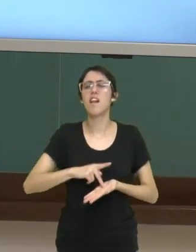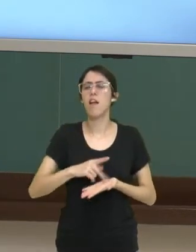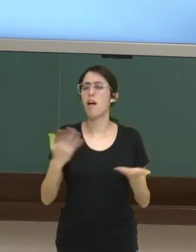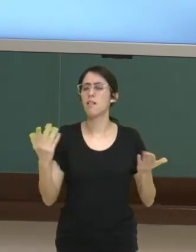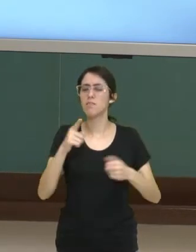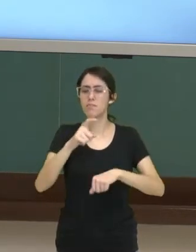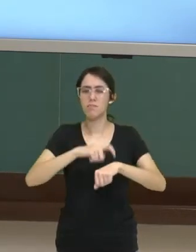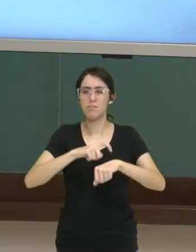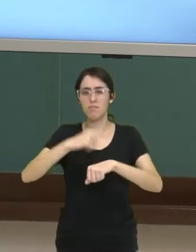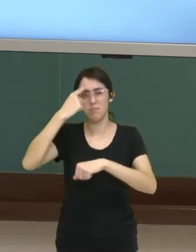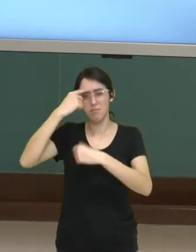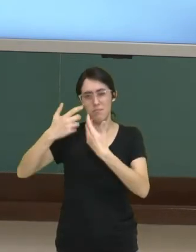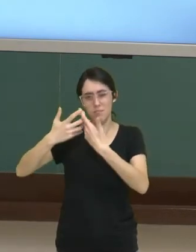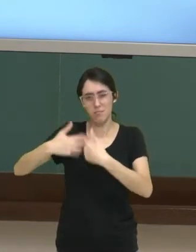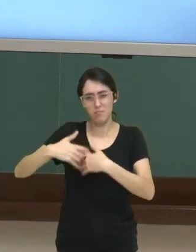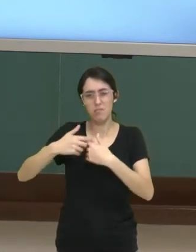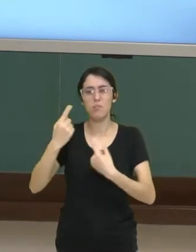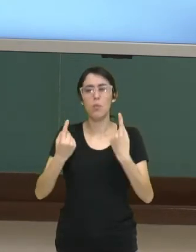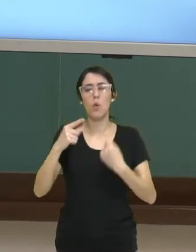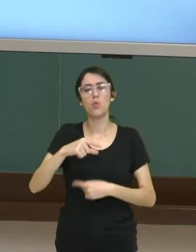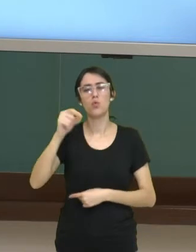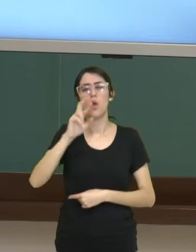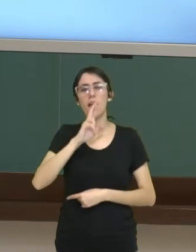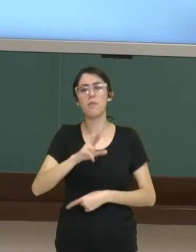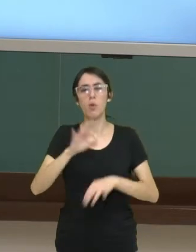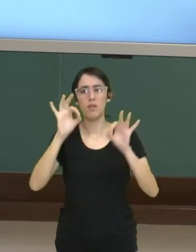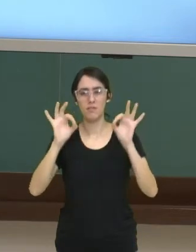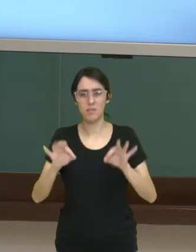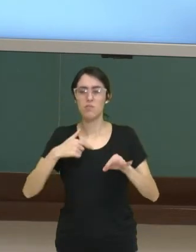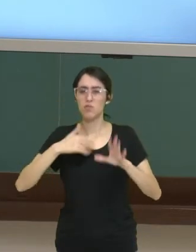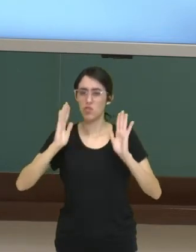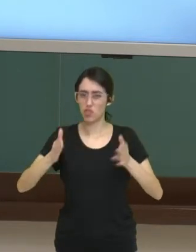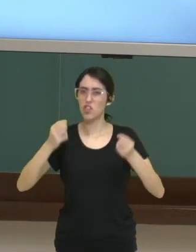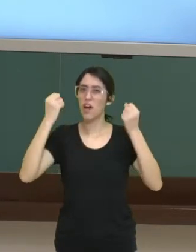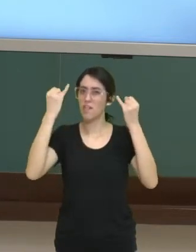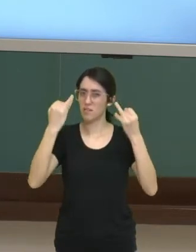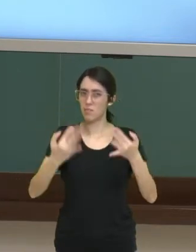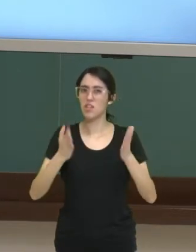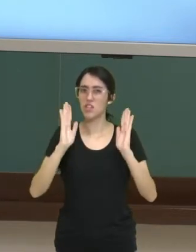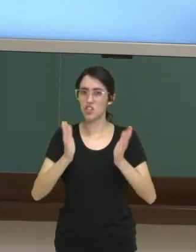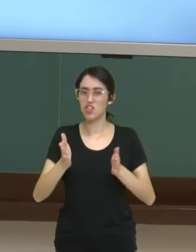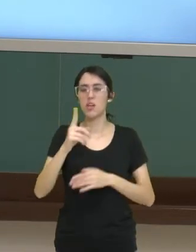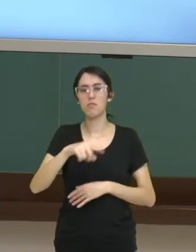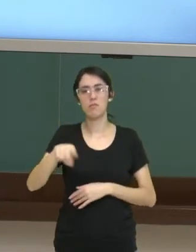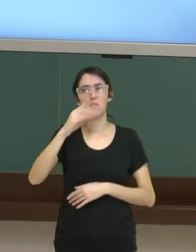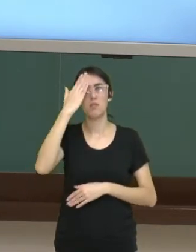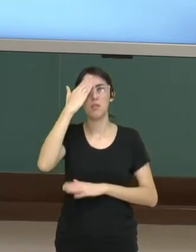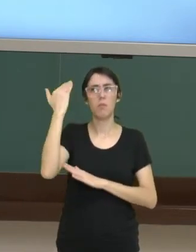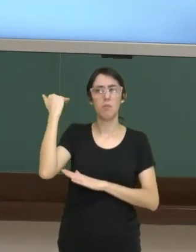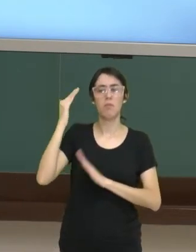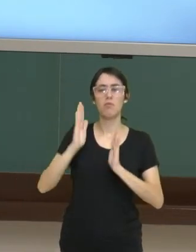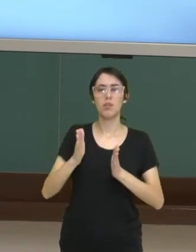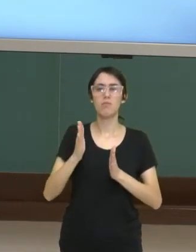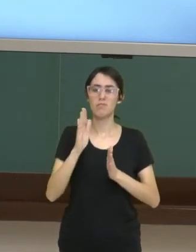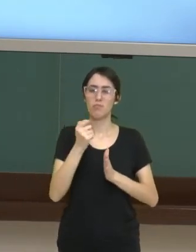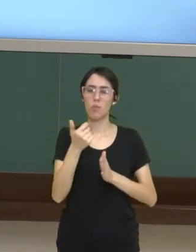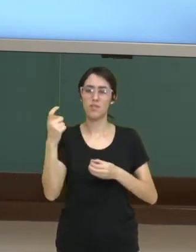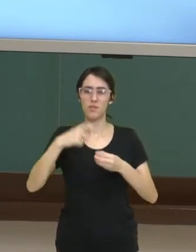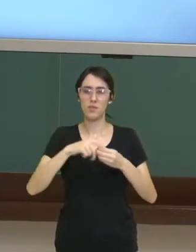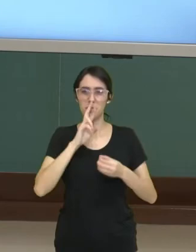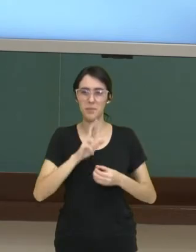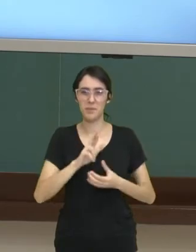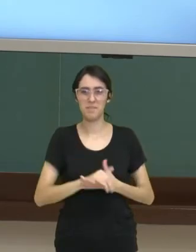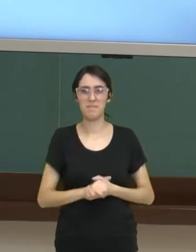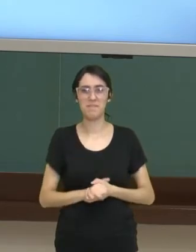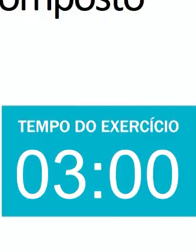dar um tempinho para vocês analisarem dentro daquilo que a gente já conversou e aquilo que vocês já sabiam e já voltamos a conferir.